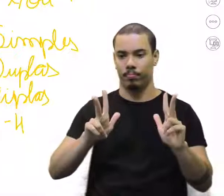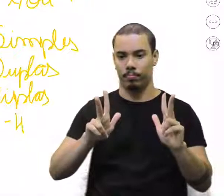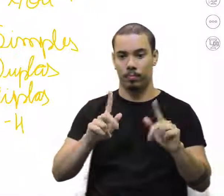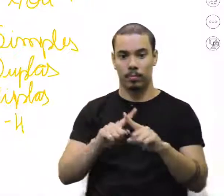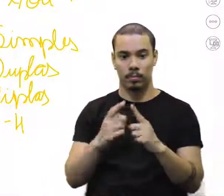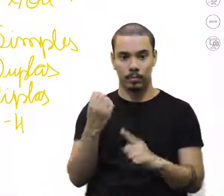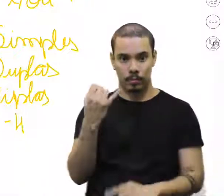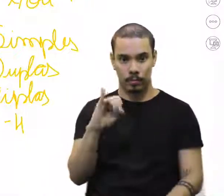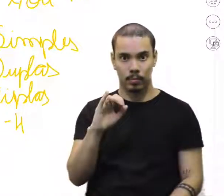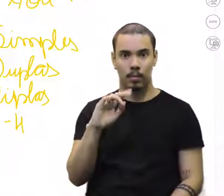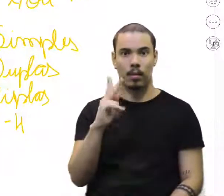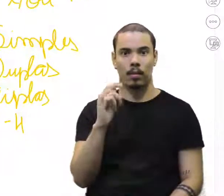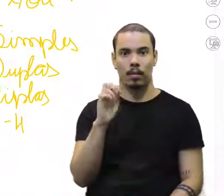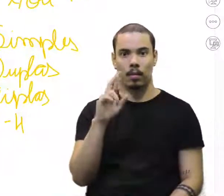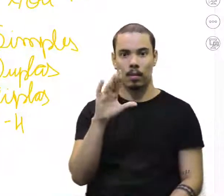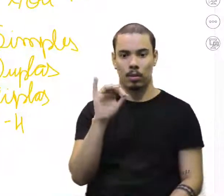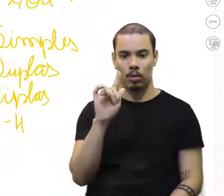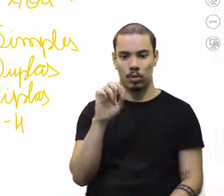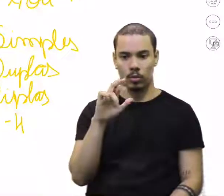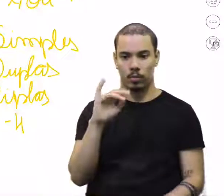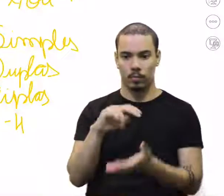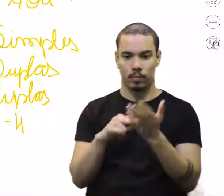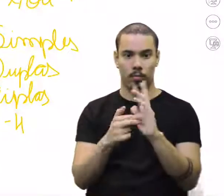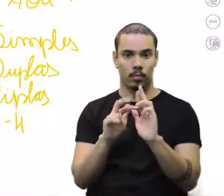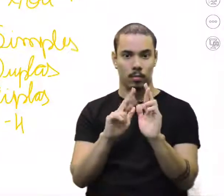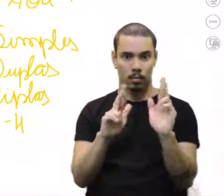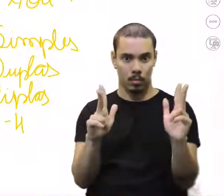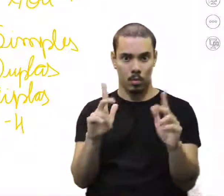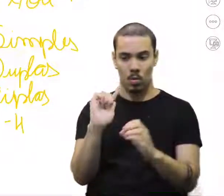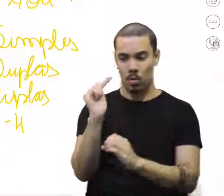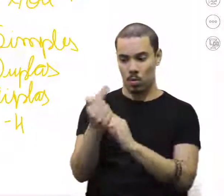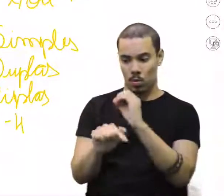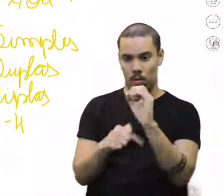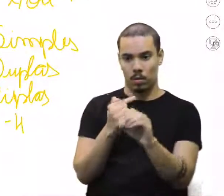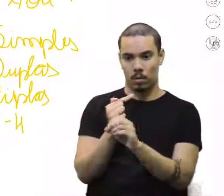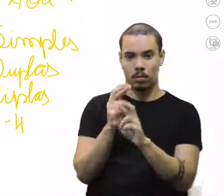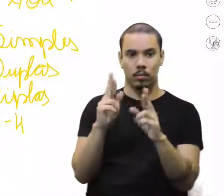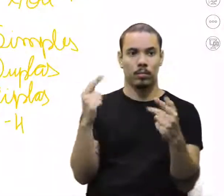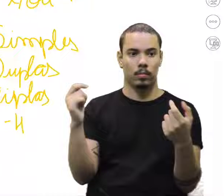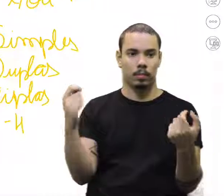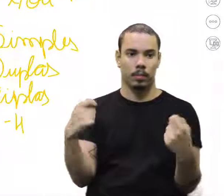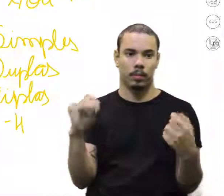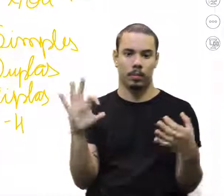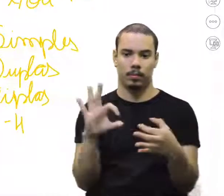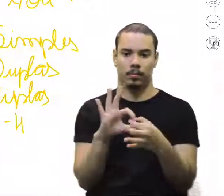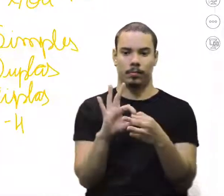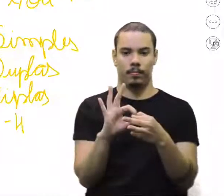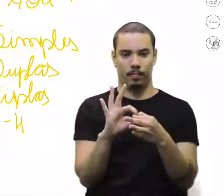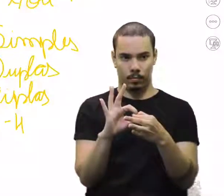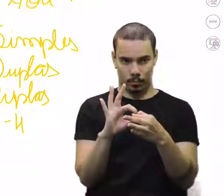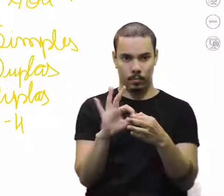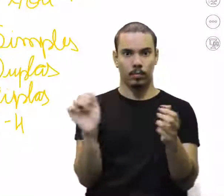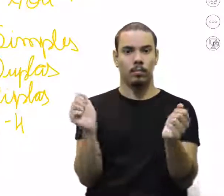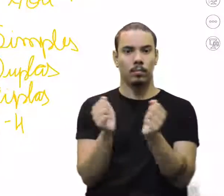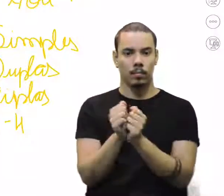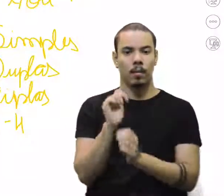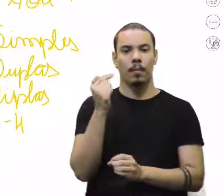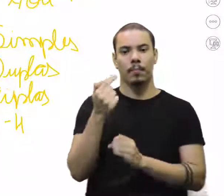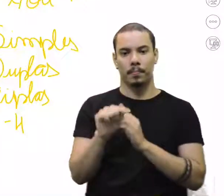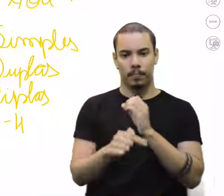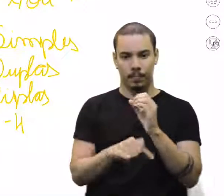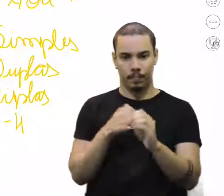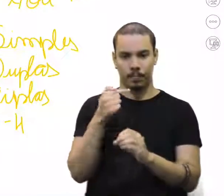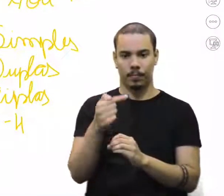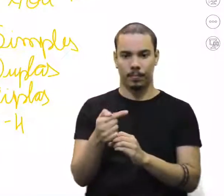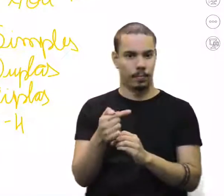ser heterogênea, o átomo diferente do carbono, ele tem que estar ligado entre os átomos do carbono